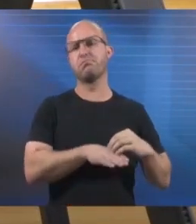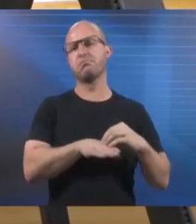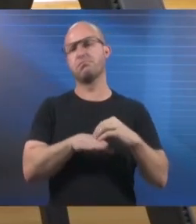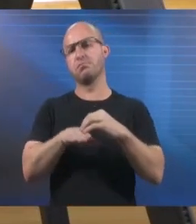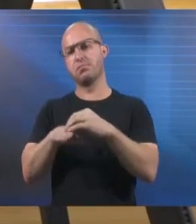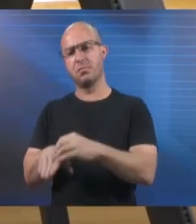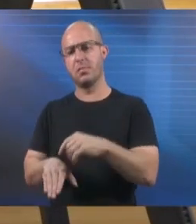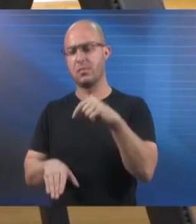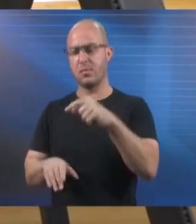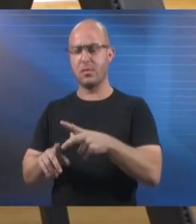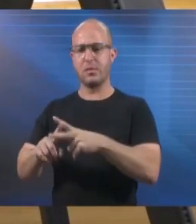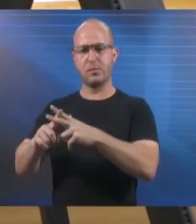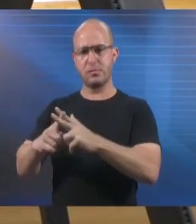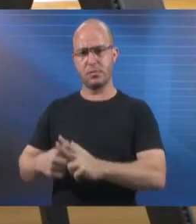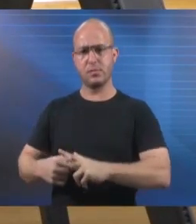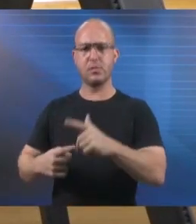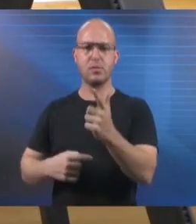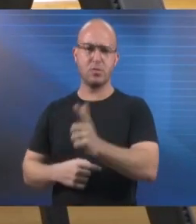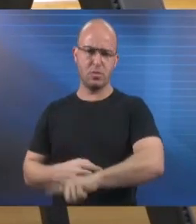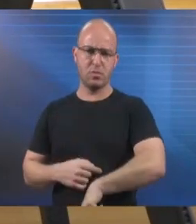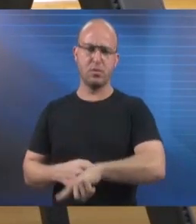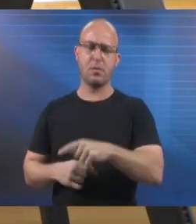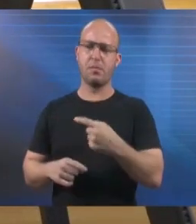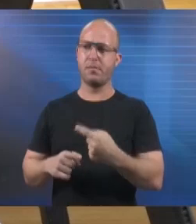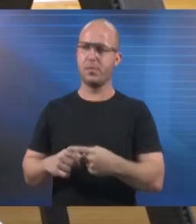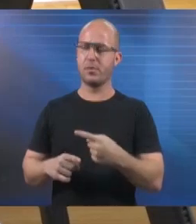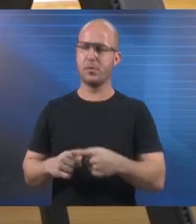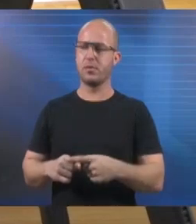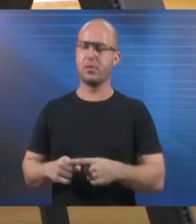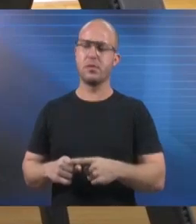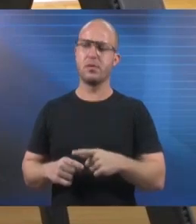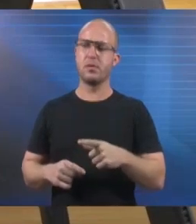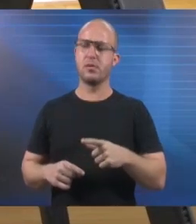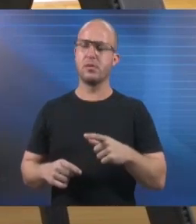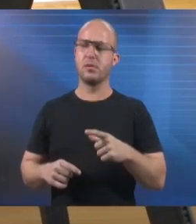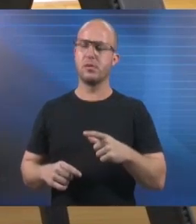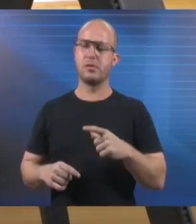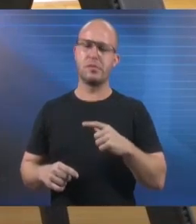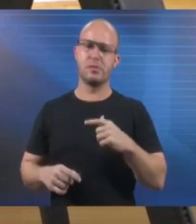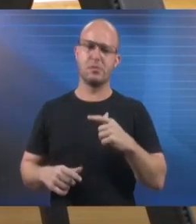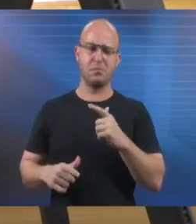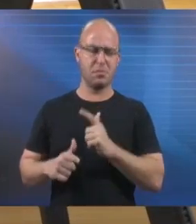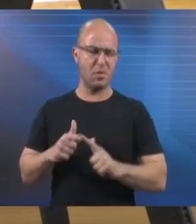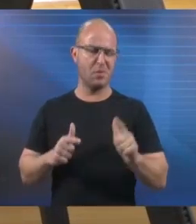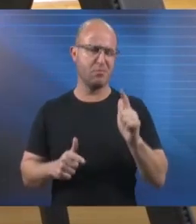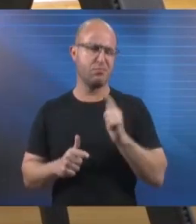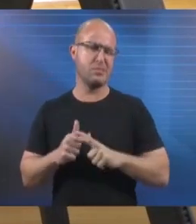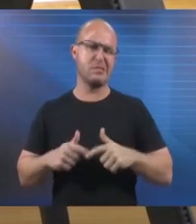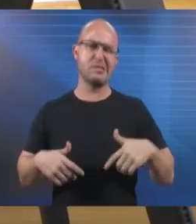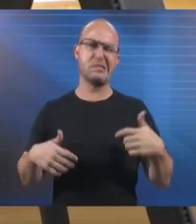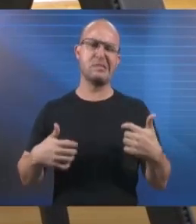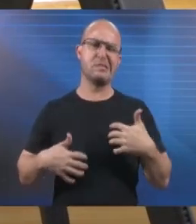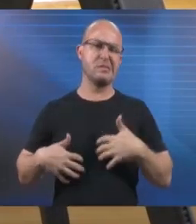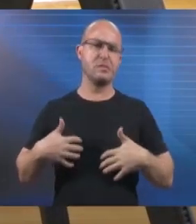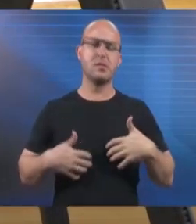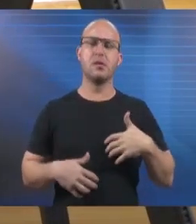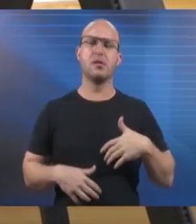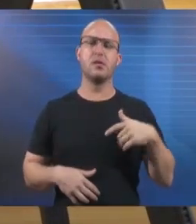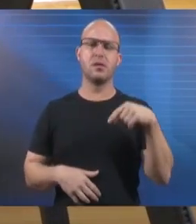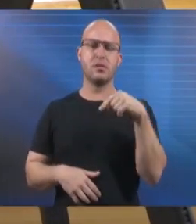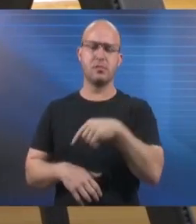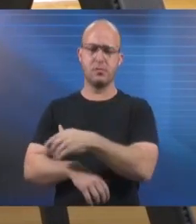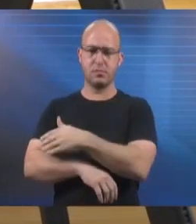refazer o serviço porque está causando um grande transtorno a quem passa naquela